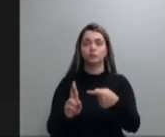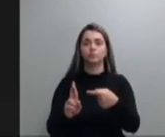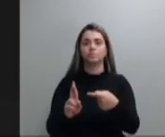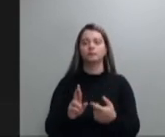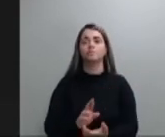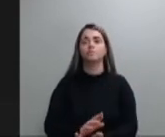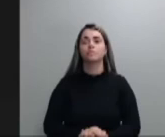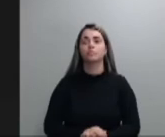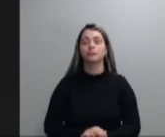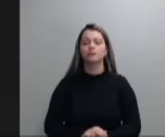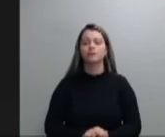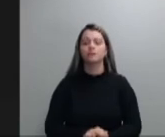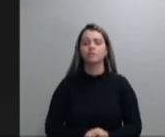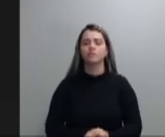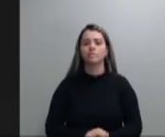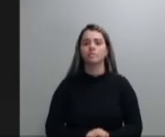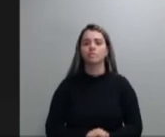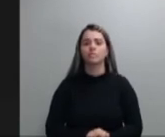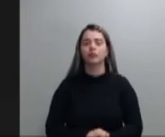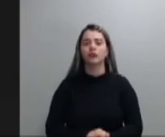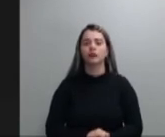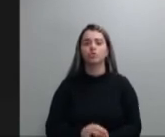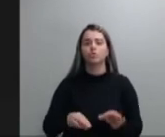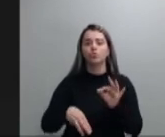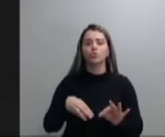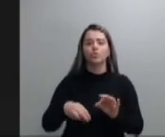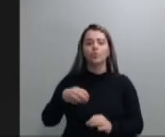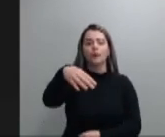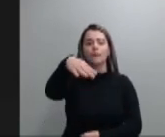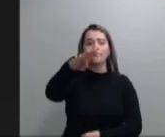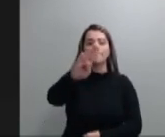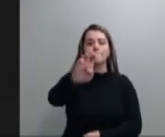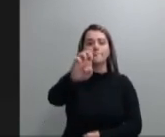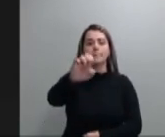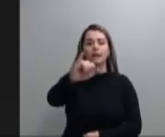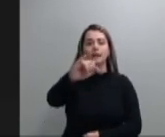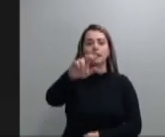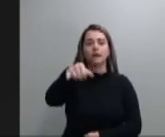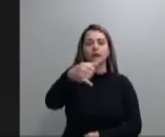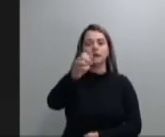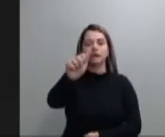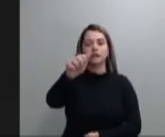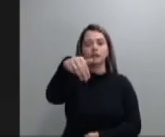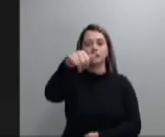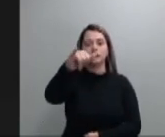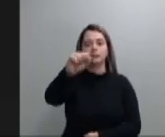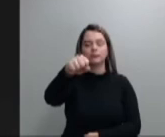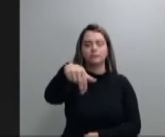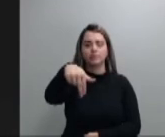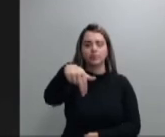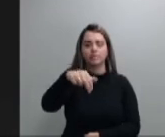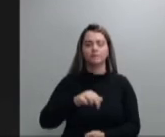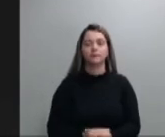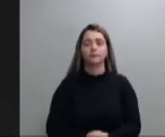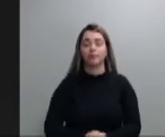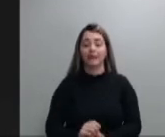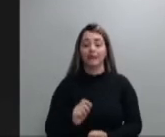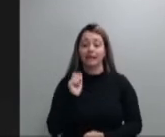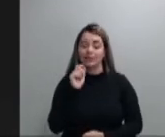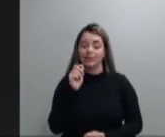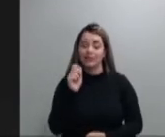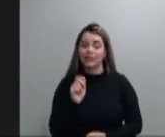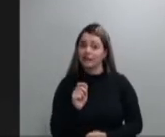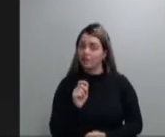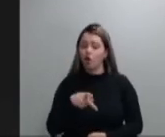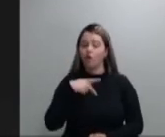da relatoria do ministro Benjamin julgamento de 2015 em que sua excelência pontuou no item 2 de